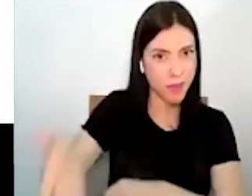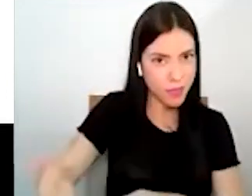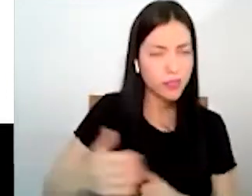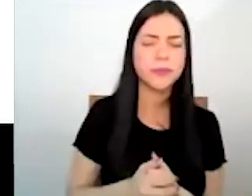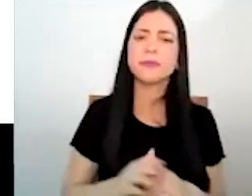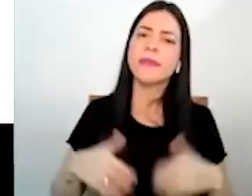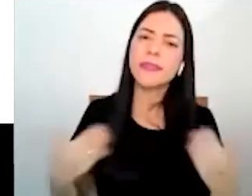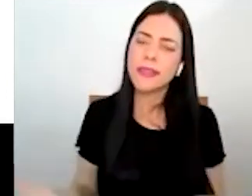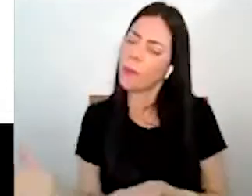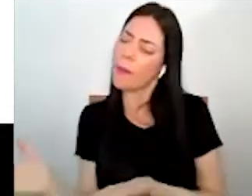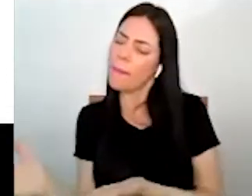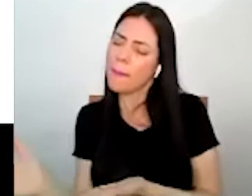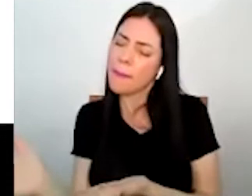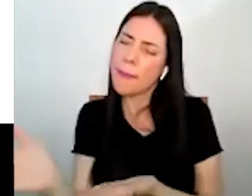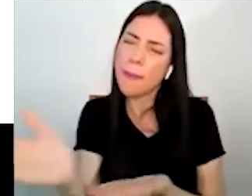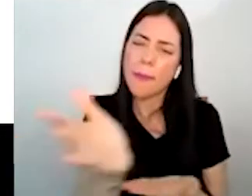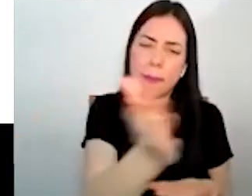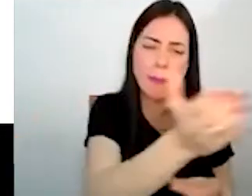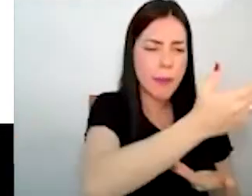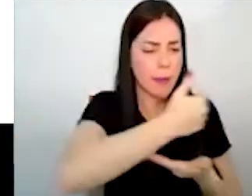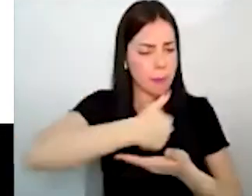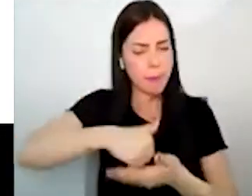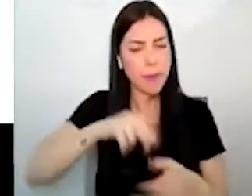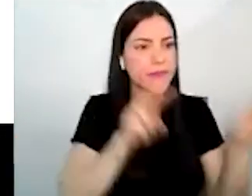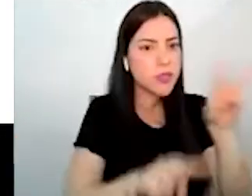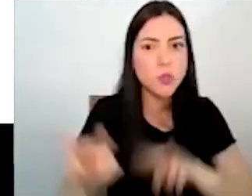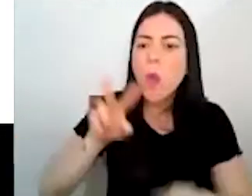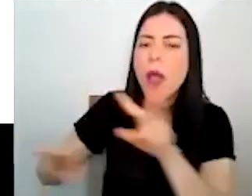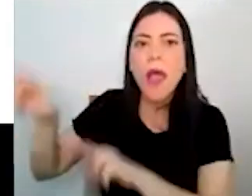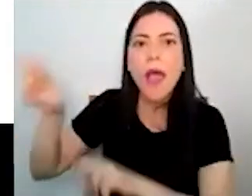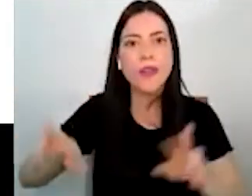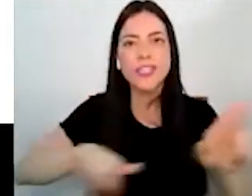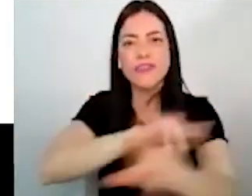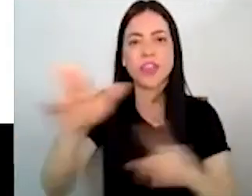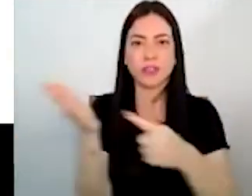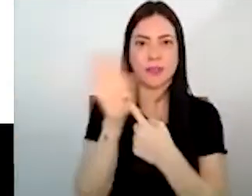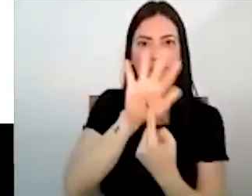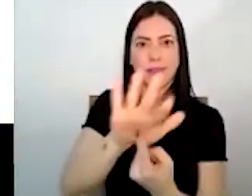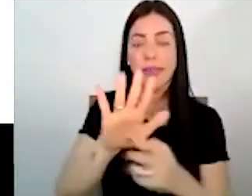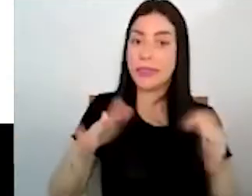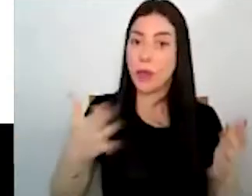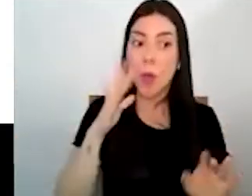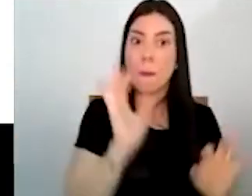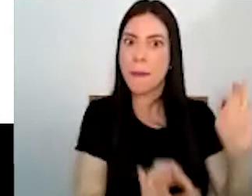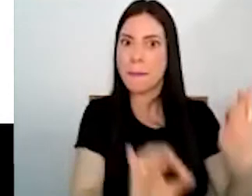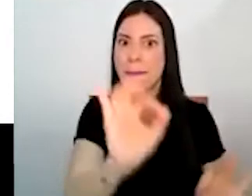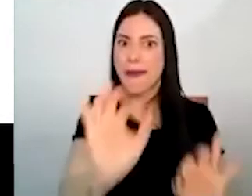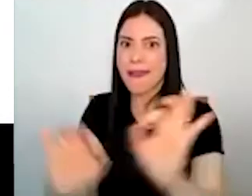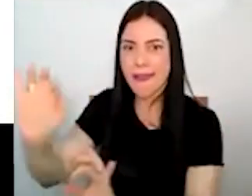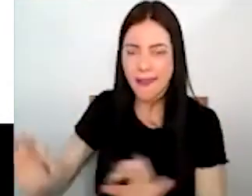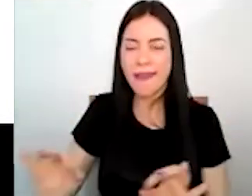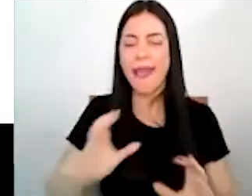esse monte de indício visual diferente que eu construí, né, toda a comunicação visual desse